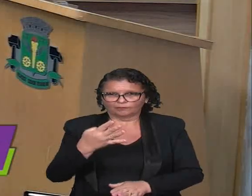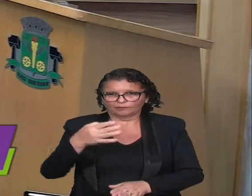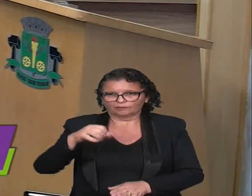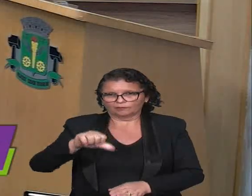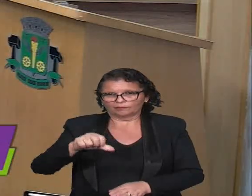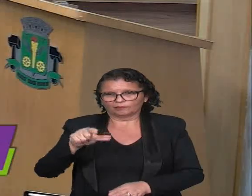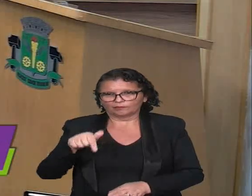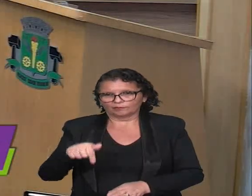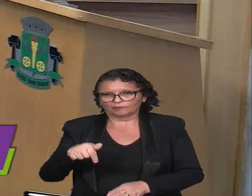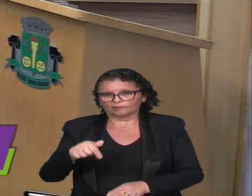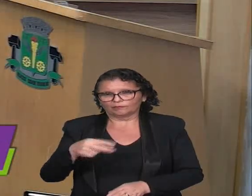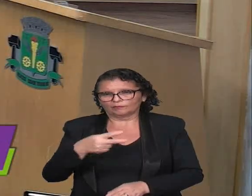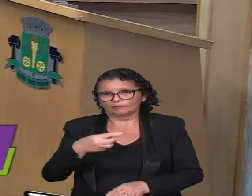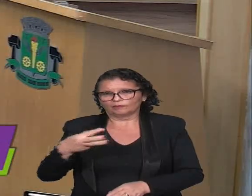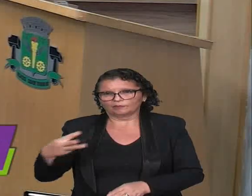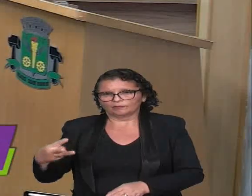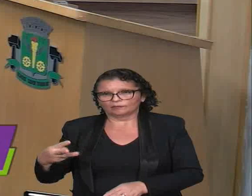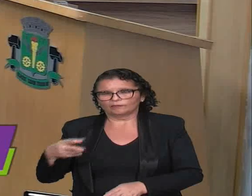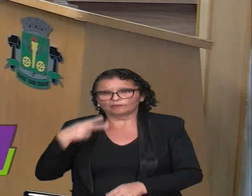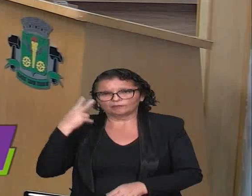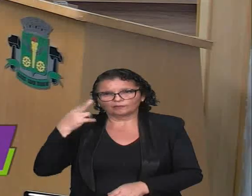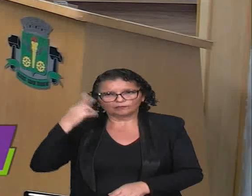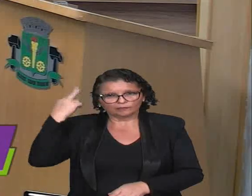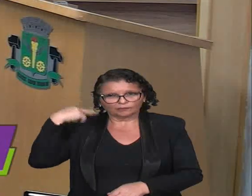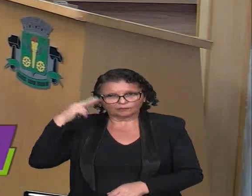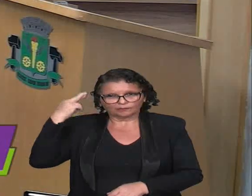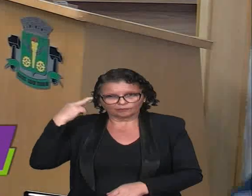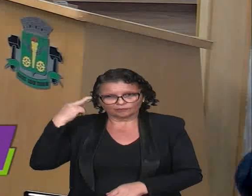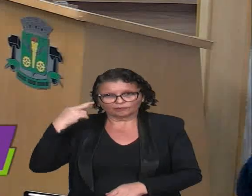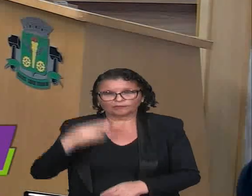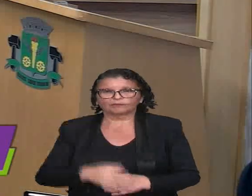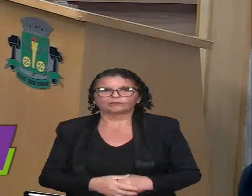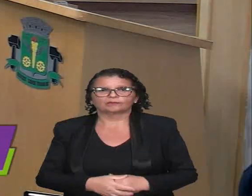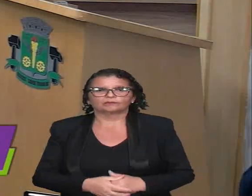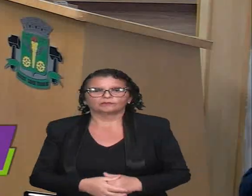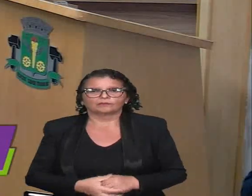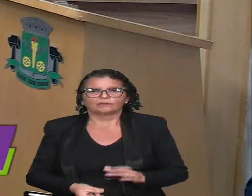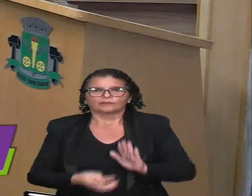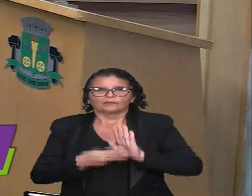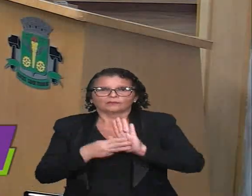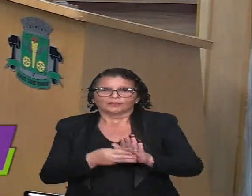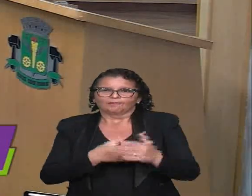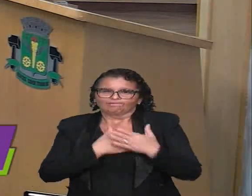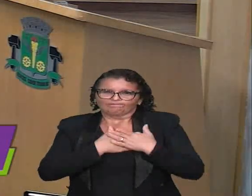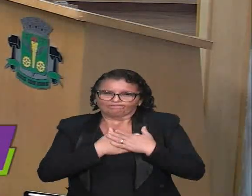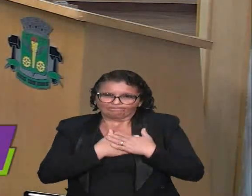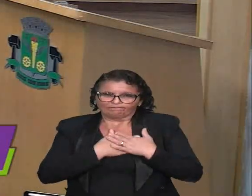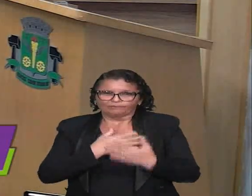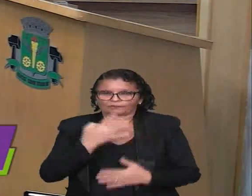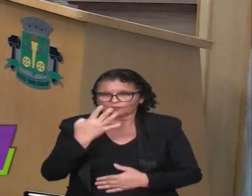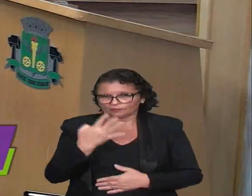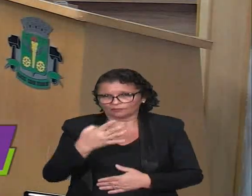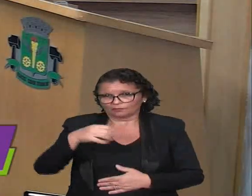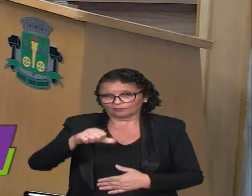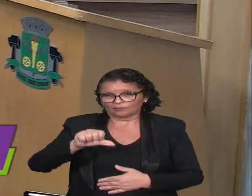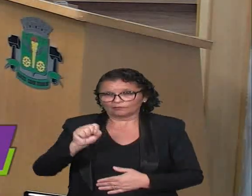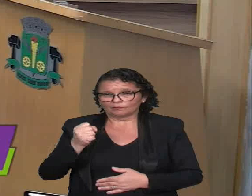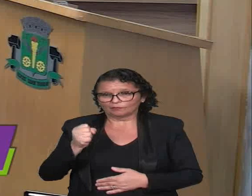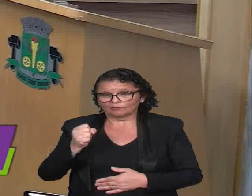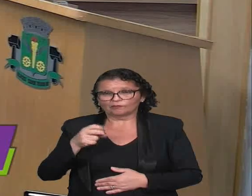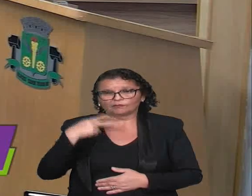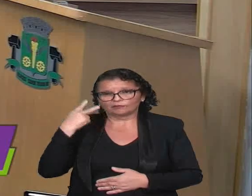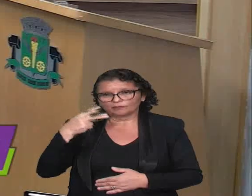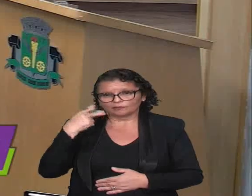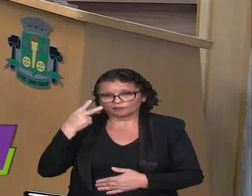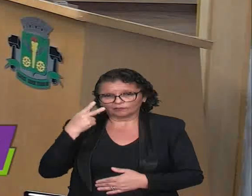497 2023 do nobre Vereador Ralf Silva Moção de pesar número 498 de 2023